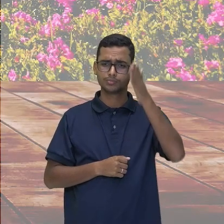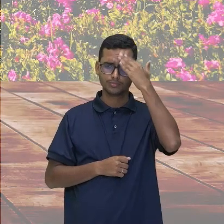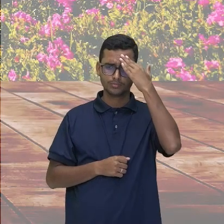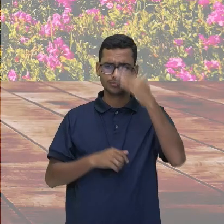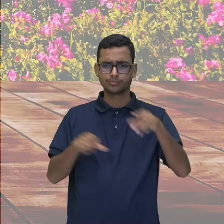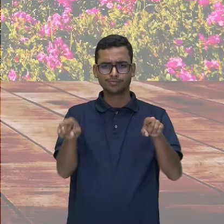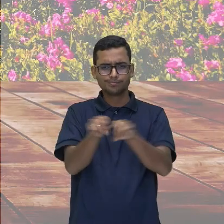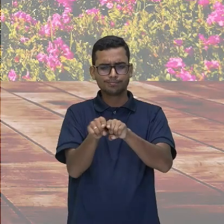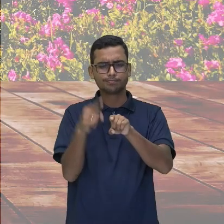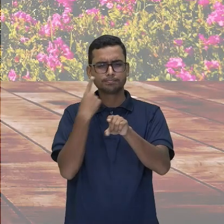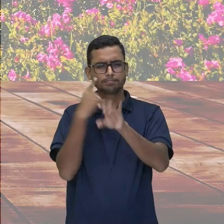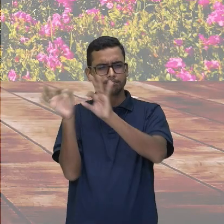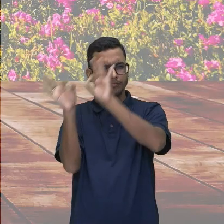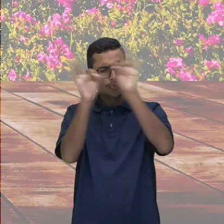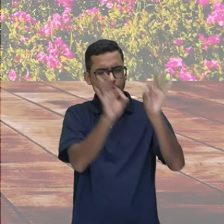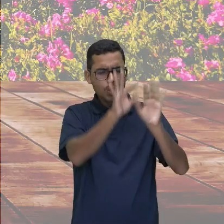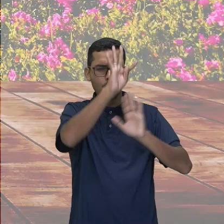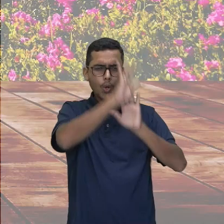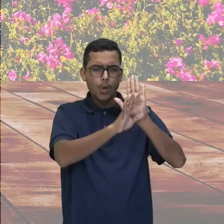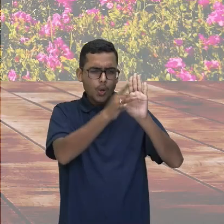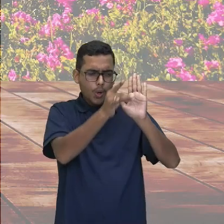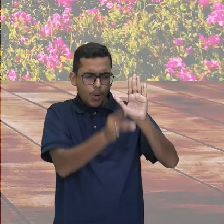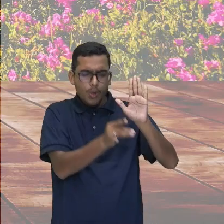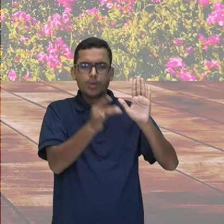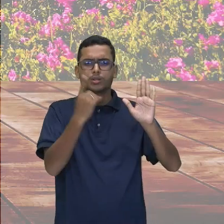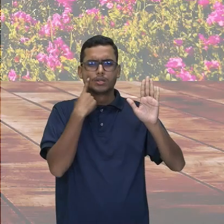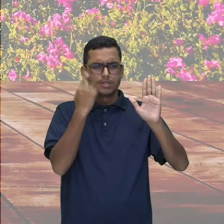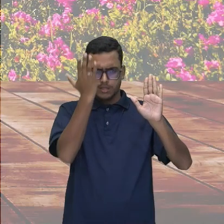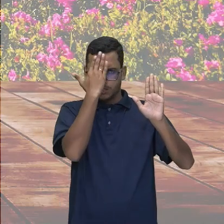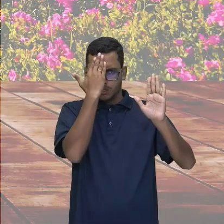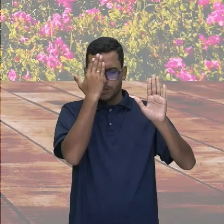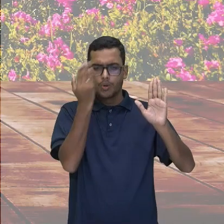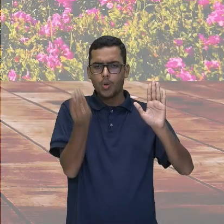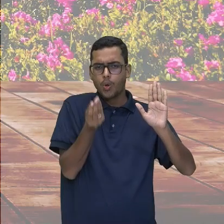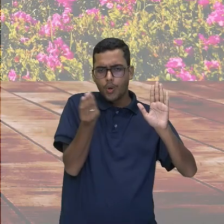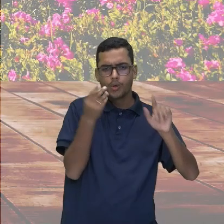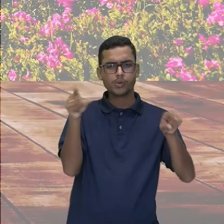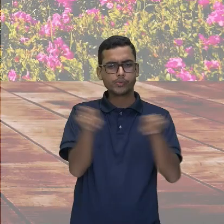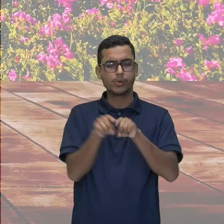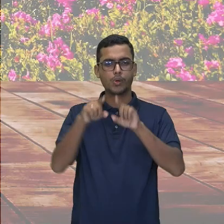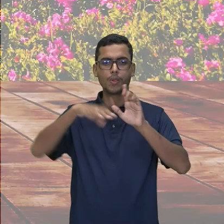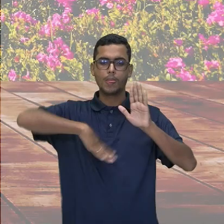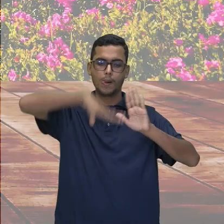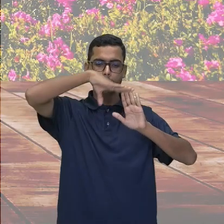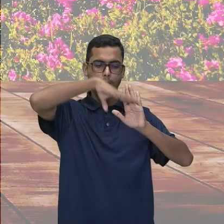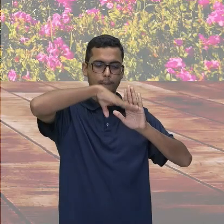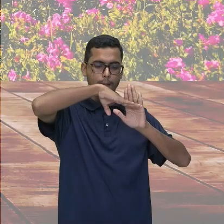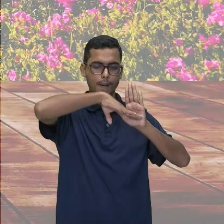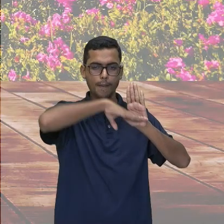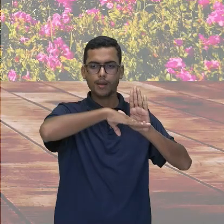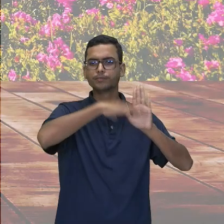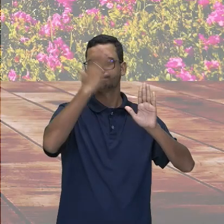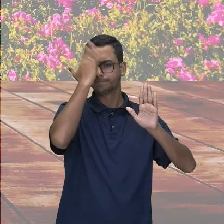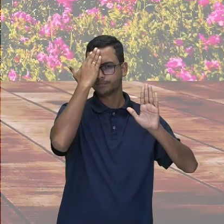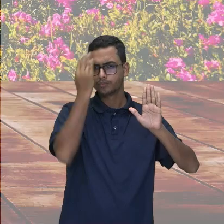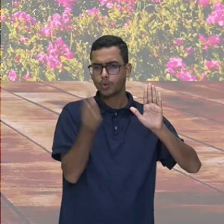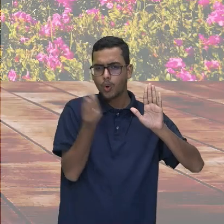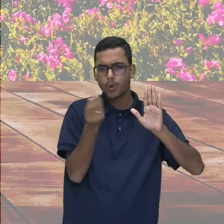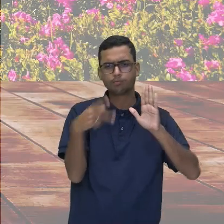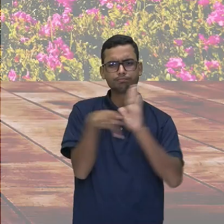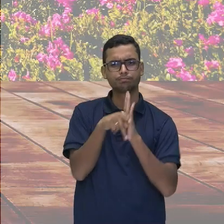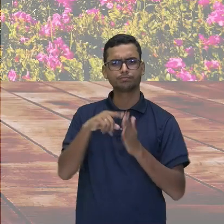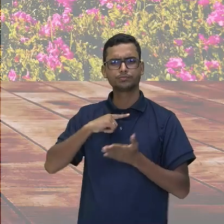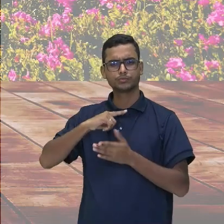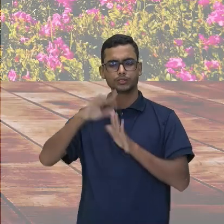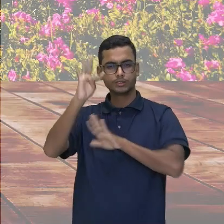que serve, o passo a passo para você ficar de olho no texto, agora nós vamos ao nosso